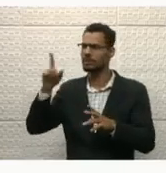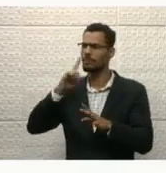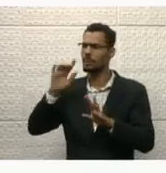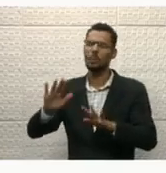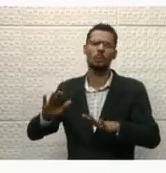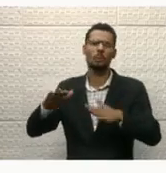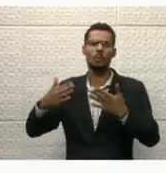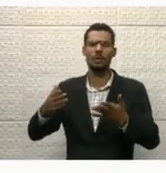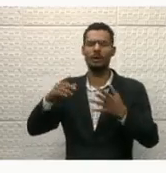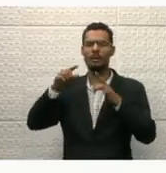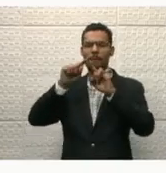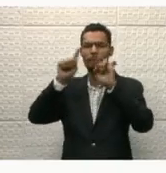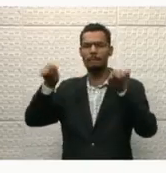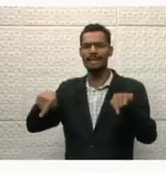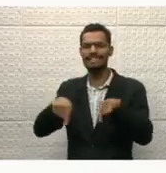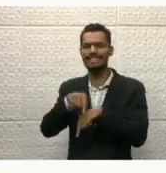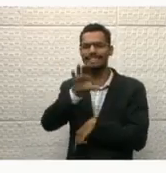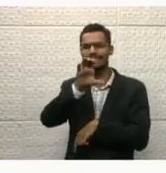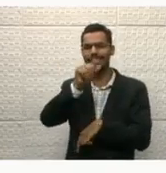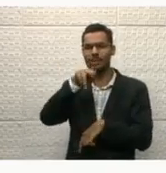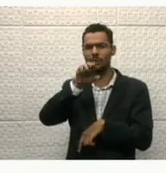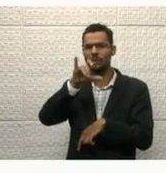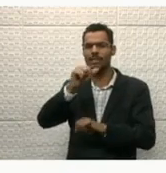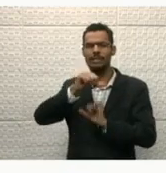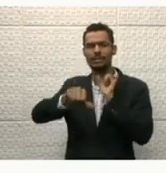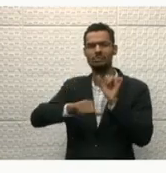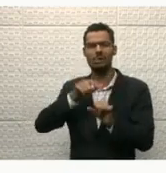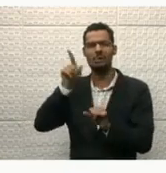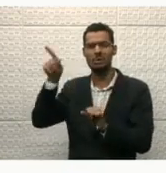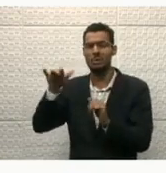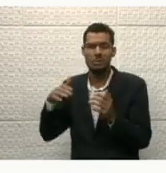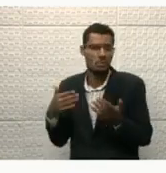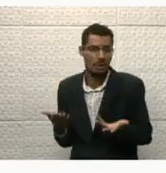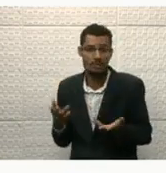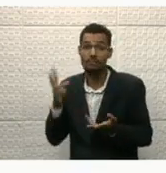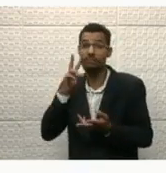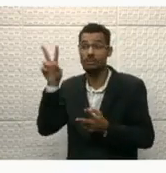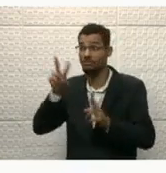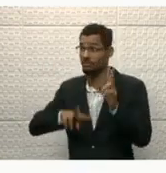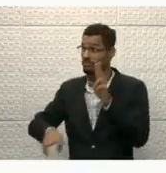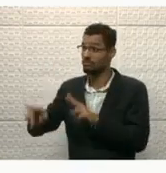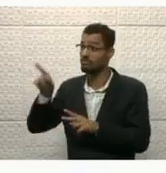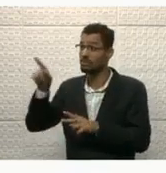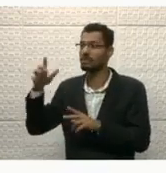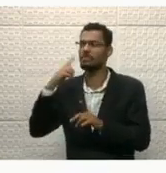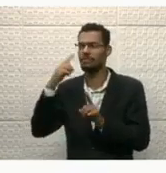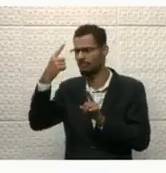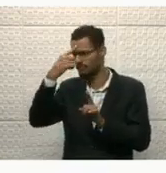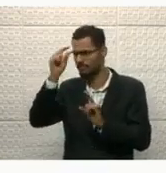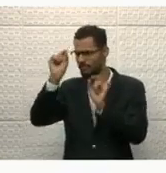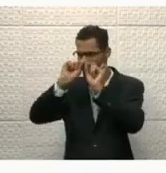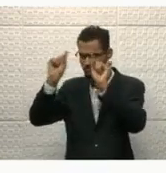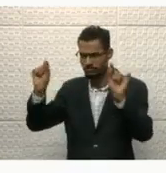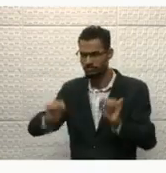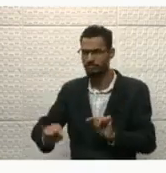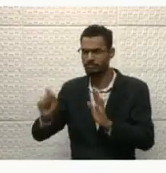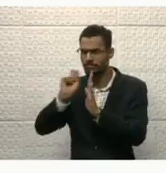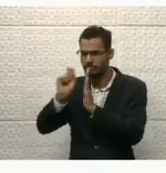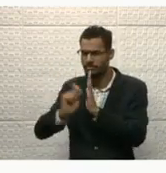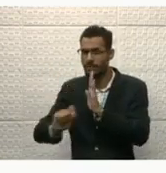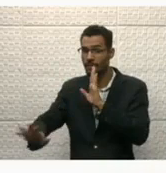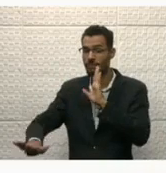que seria a matriz canônica associada a essa transformação? Então, analise esse caso, construa a matriz, envie